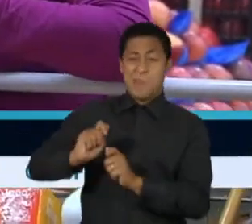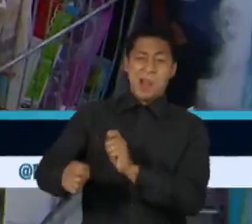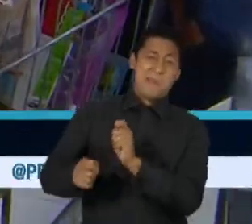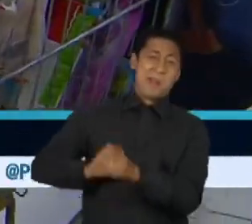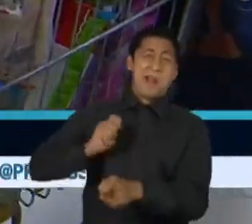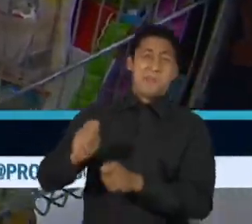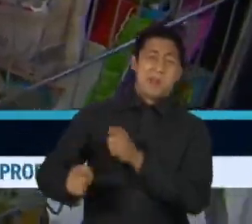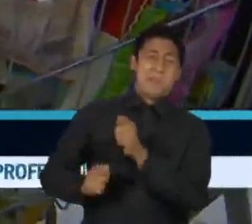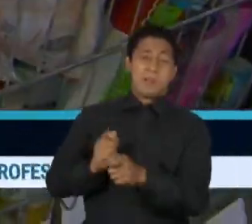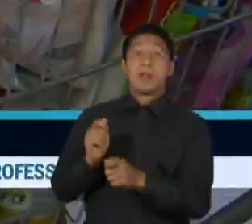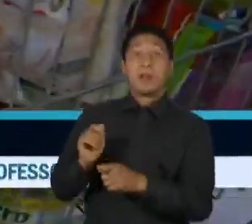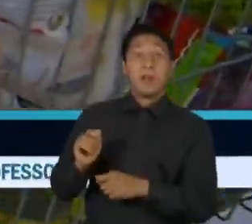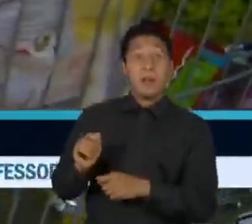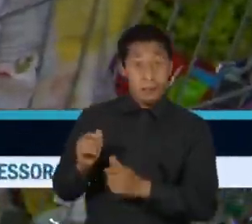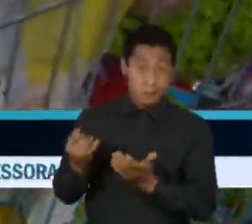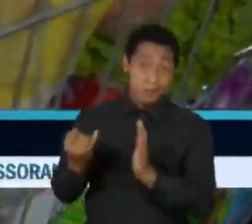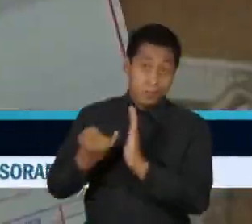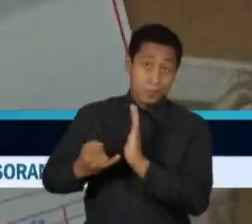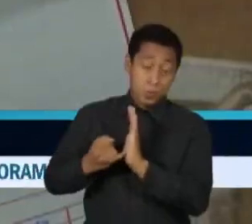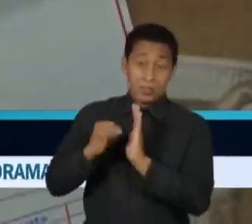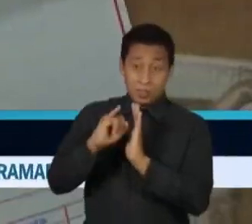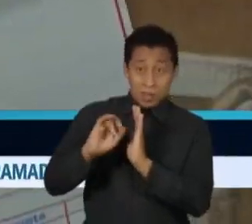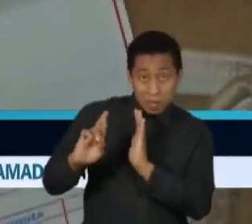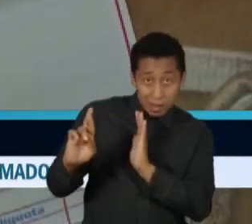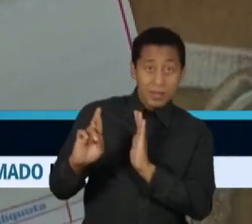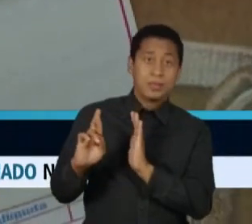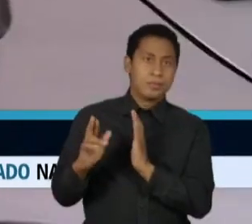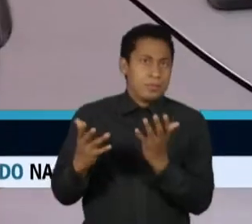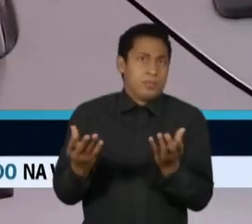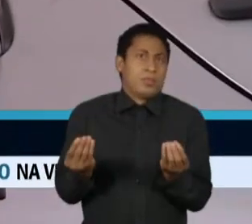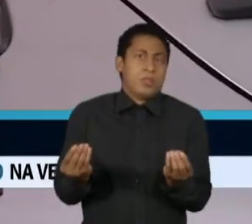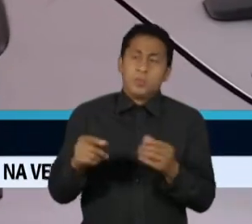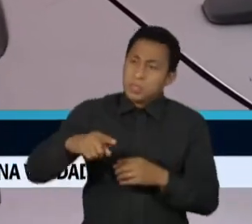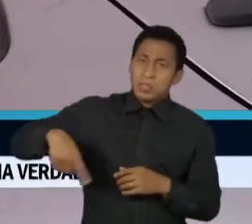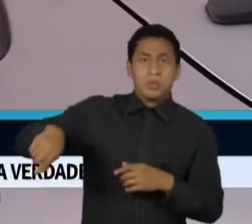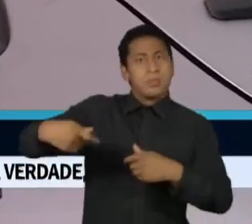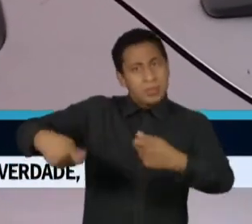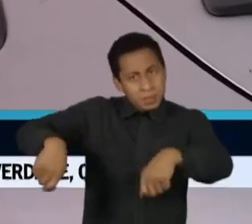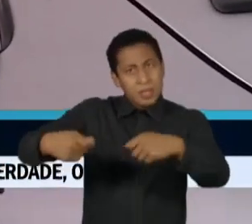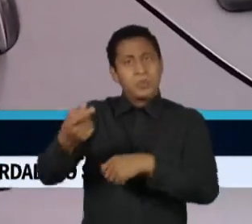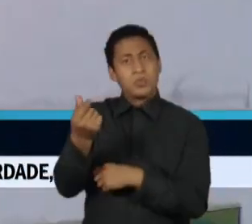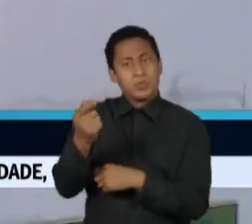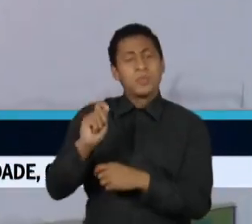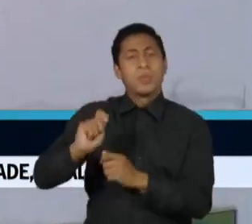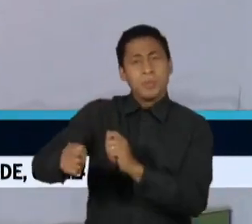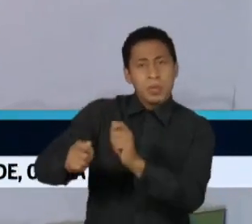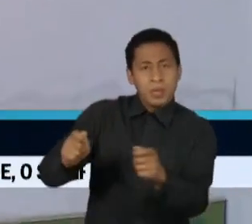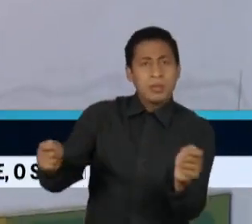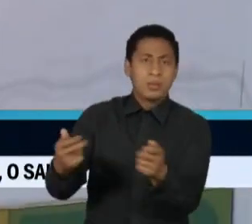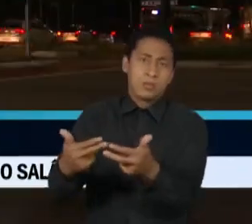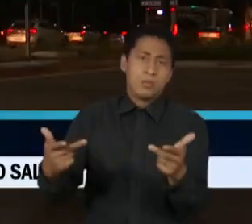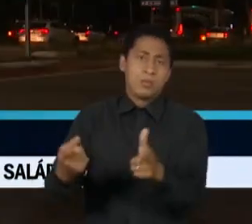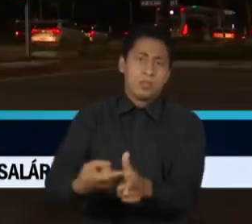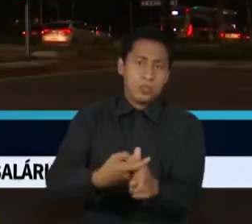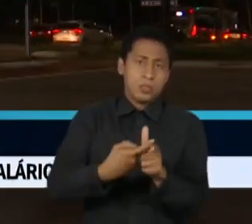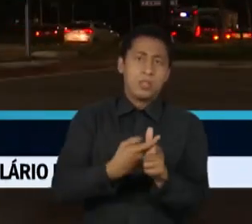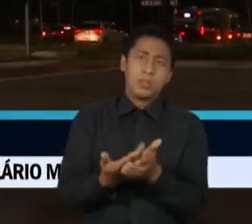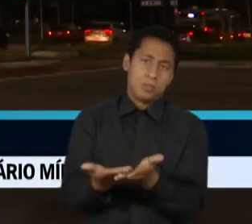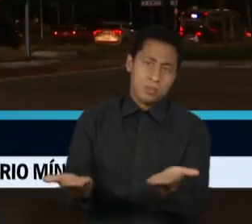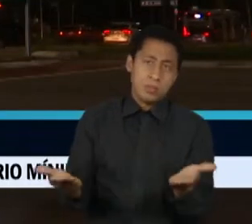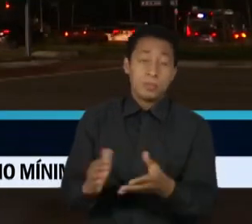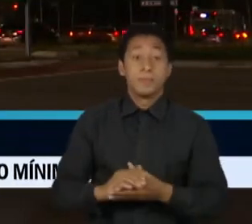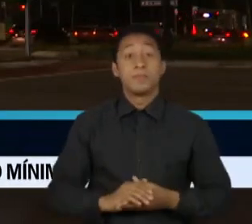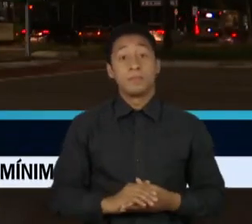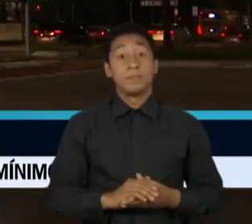famílias para o consumo, para pagar suas dívidas, enfim. Uma arrecadação indevida e injusta. Durante a